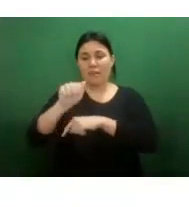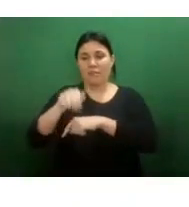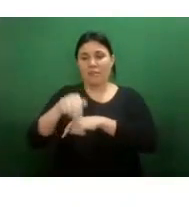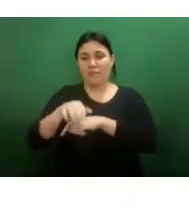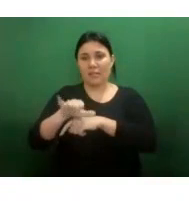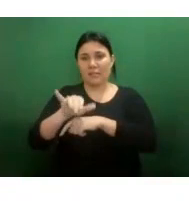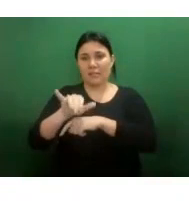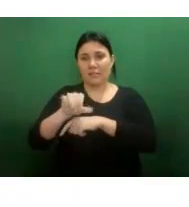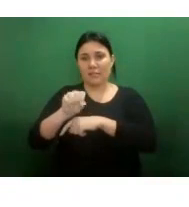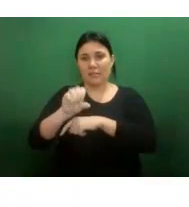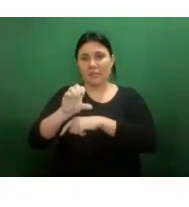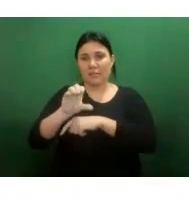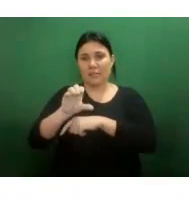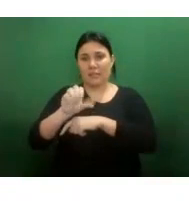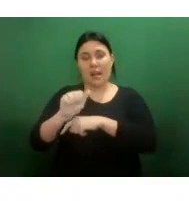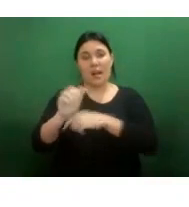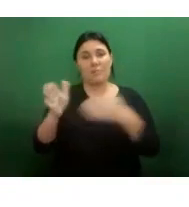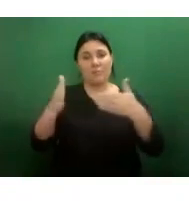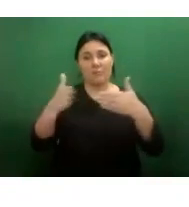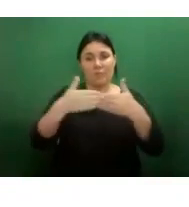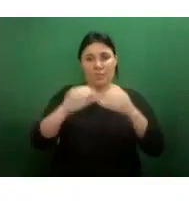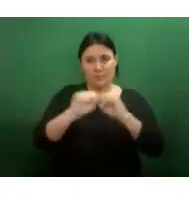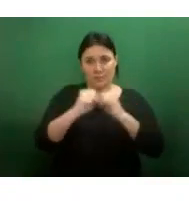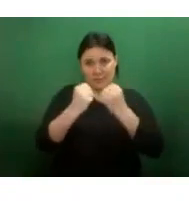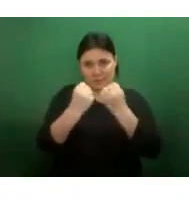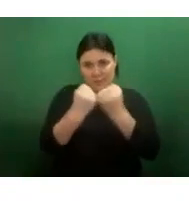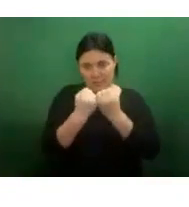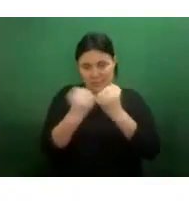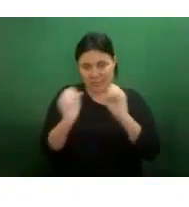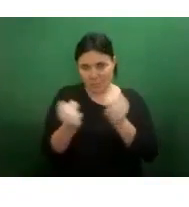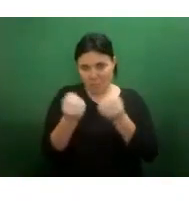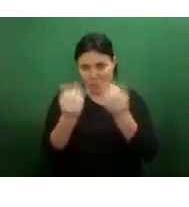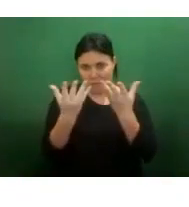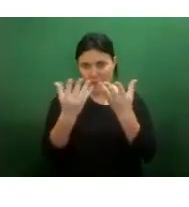para fazermos o encerramento do evento.